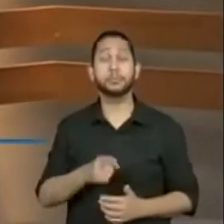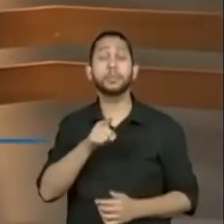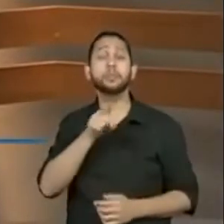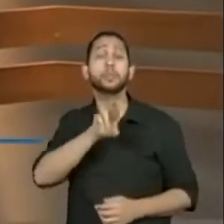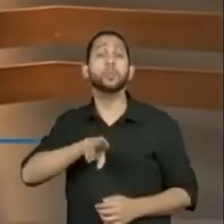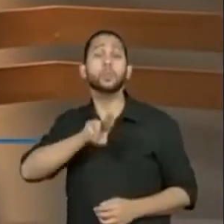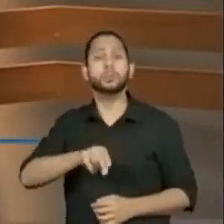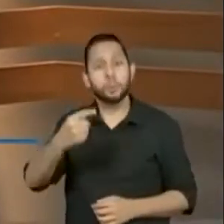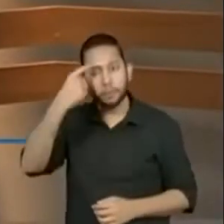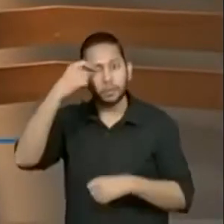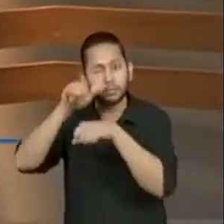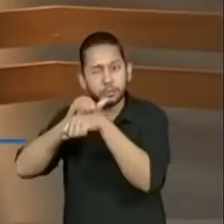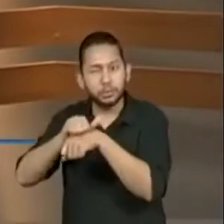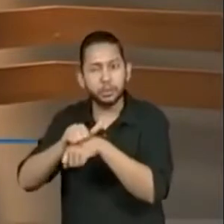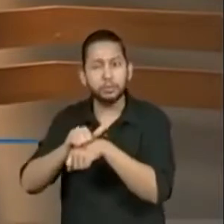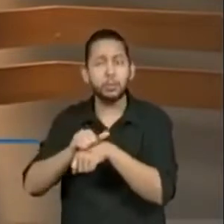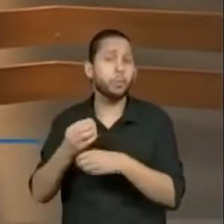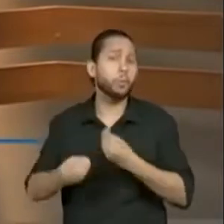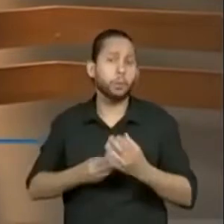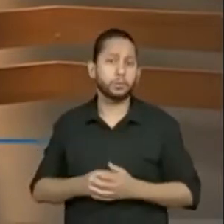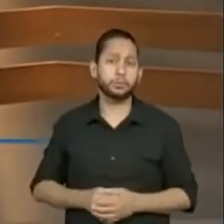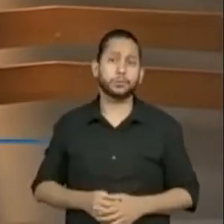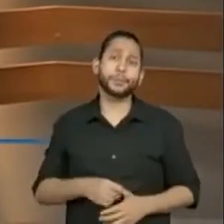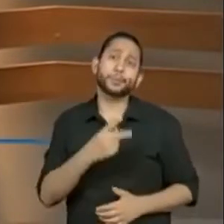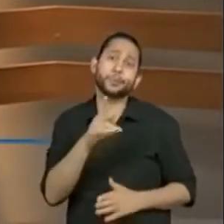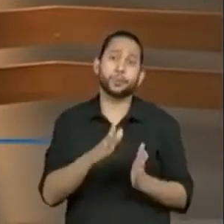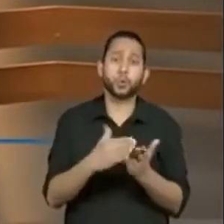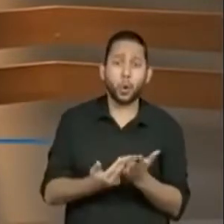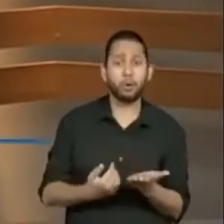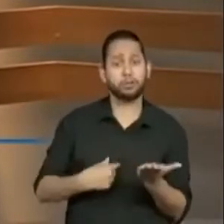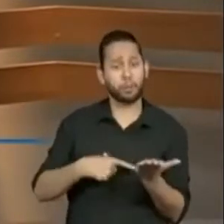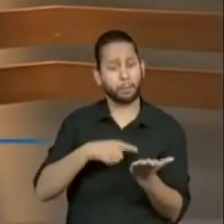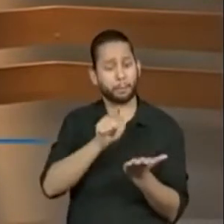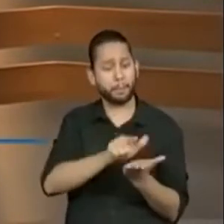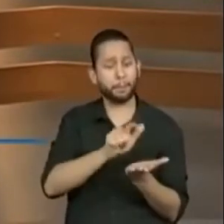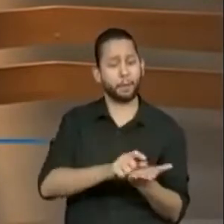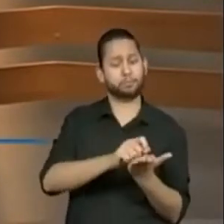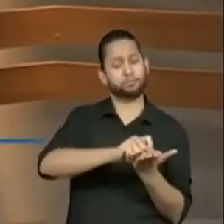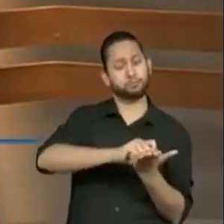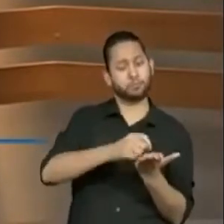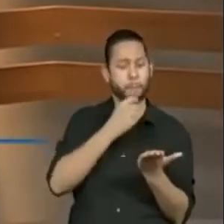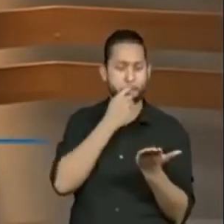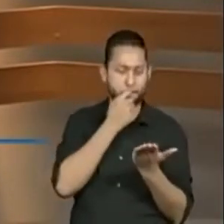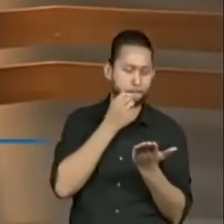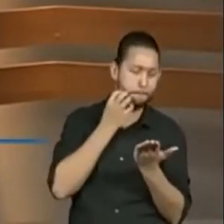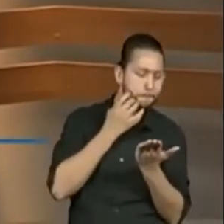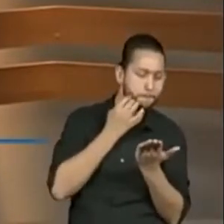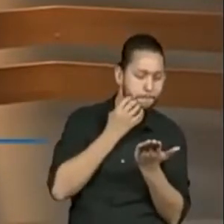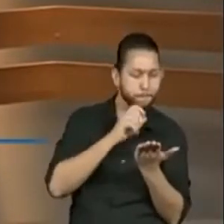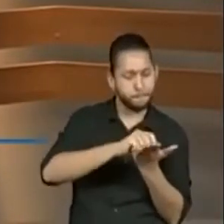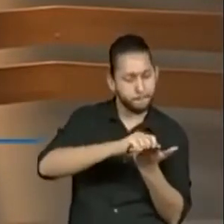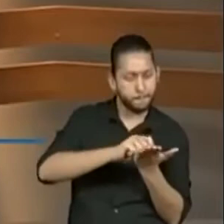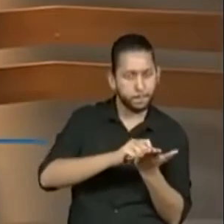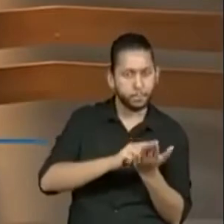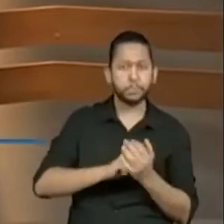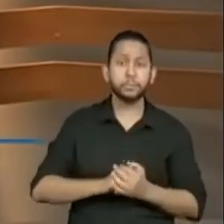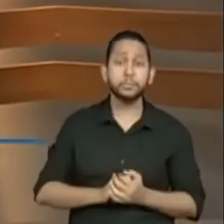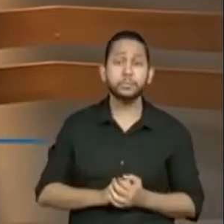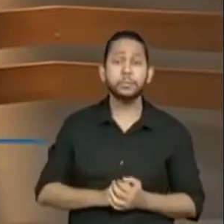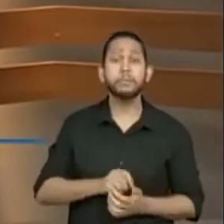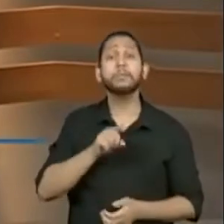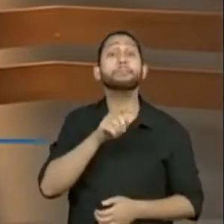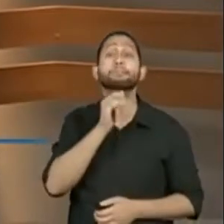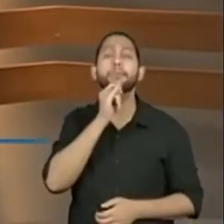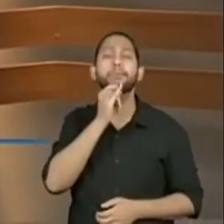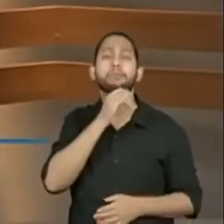esse cálculo mental porque na escola eu tenho um lápis eu tenho caderno é um preciso utilizar o cálculo mental Vamos tentar aqui comigo mas e